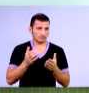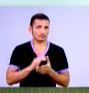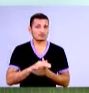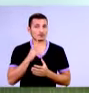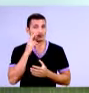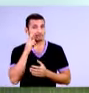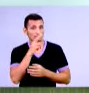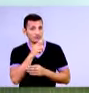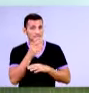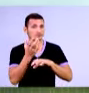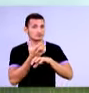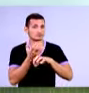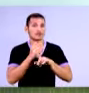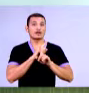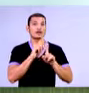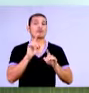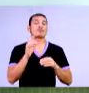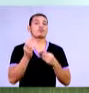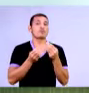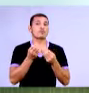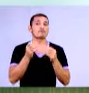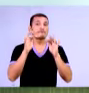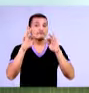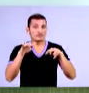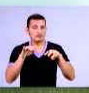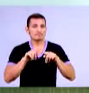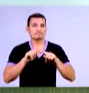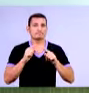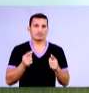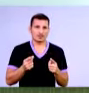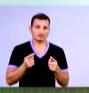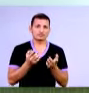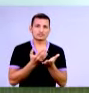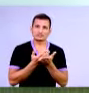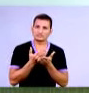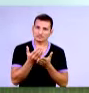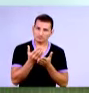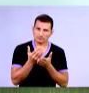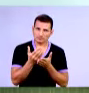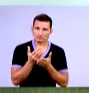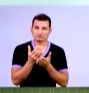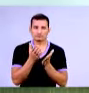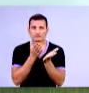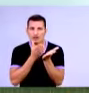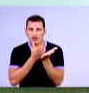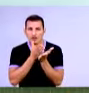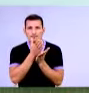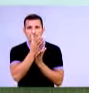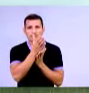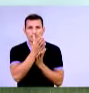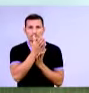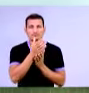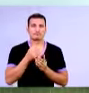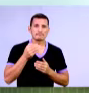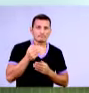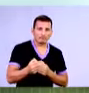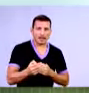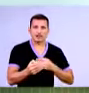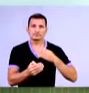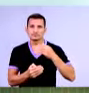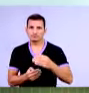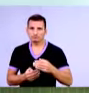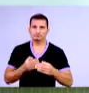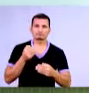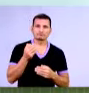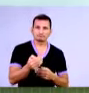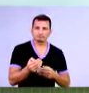a disciplina não como um fim, mas como o início de uma caminhada, como os primeiros passos de uma caminhada,